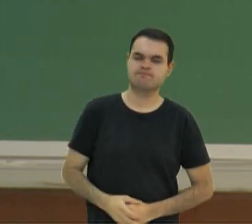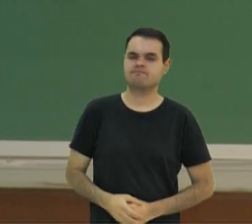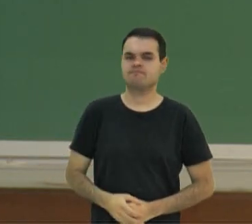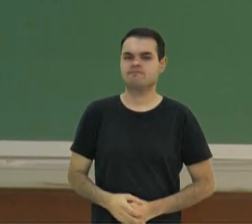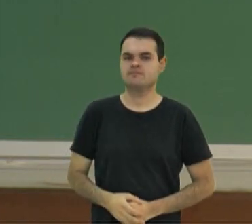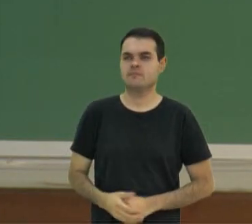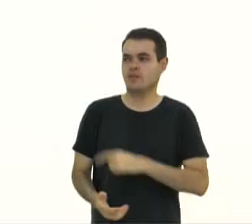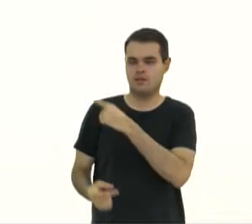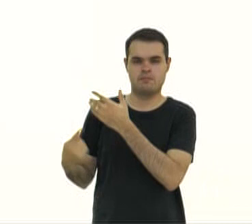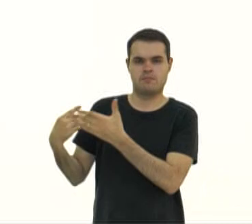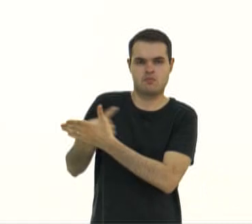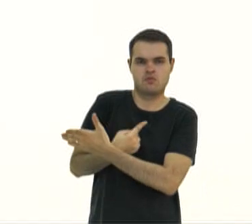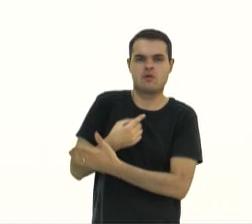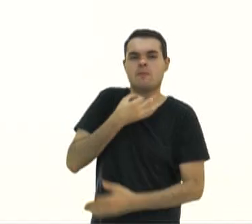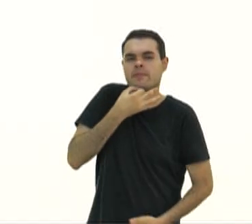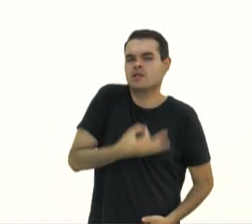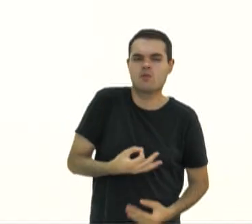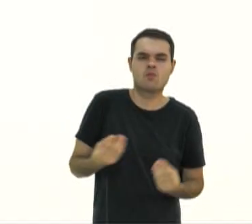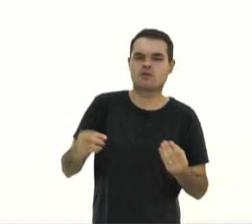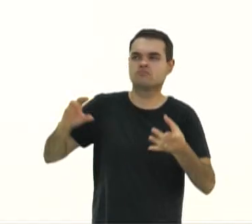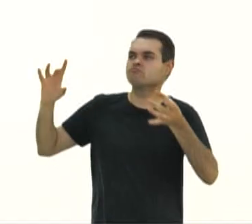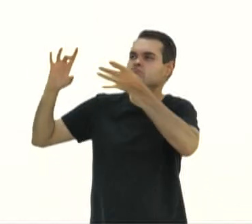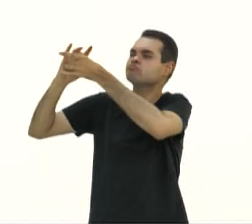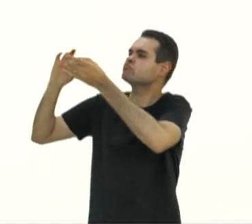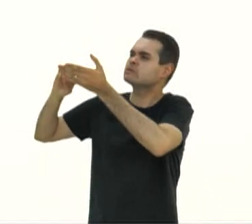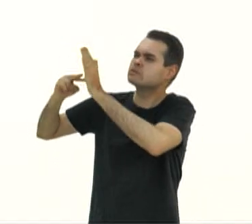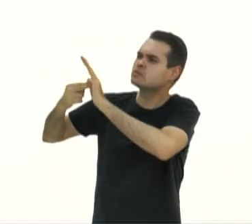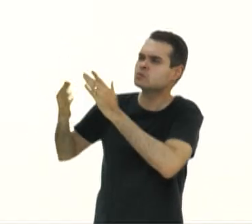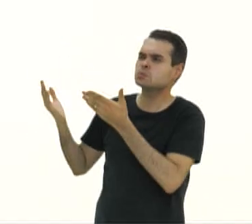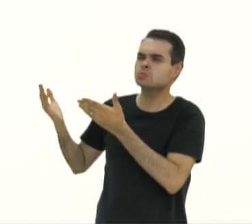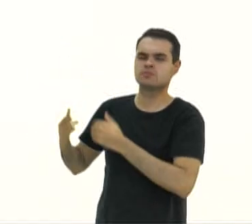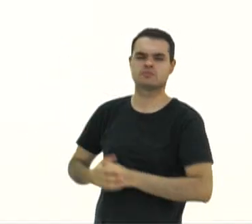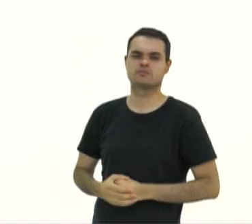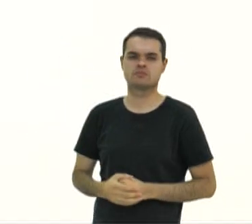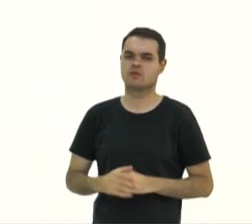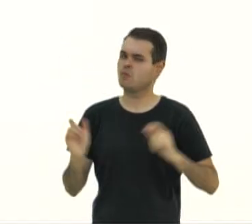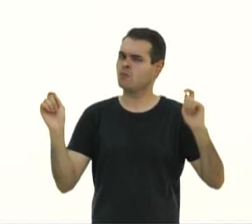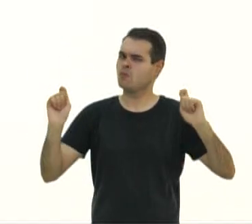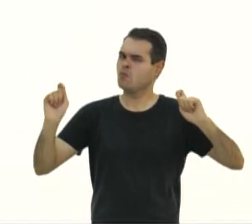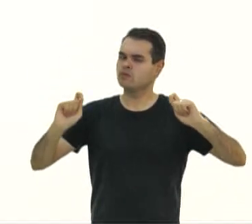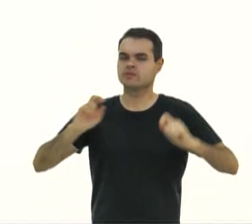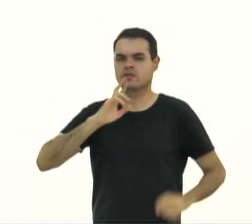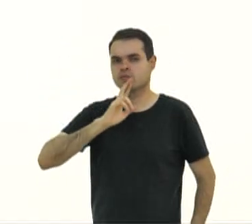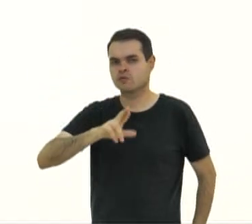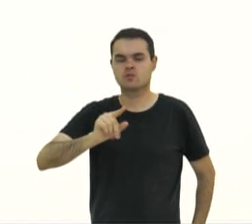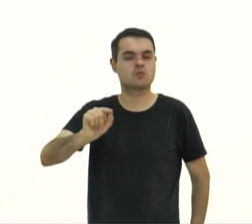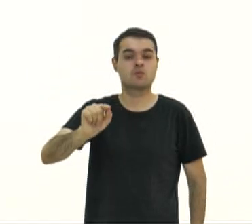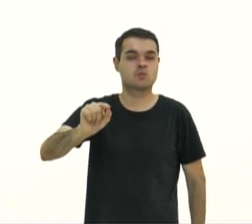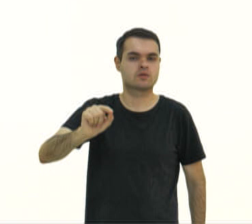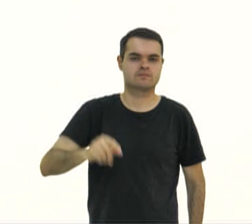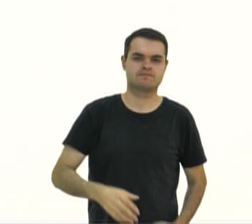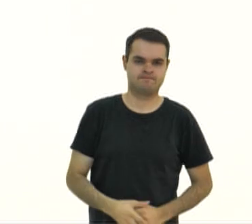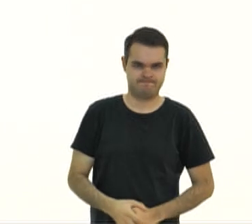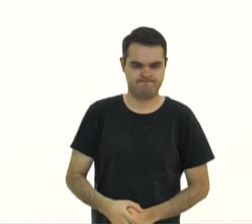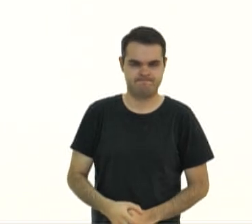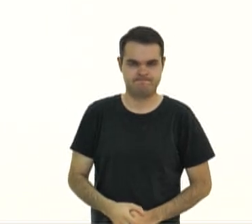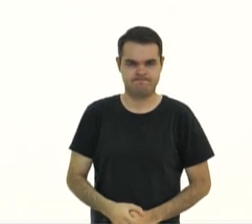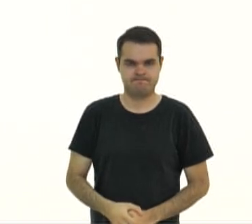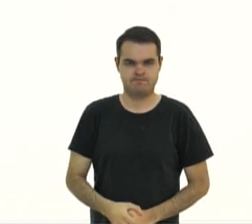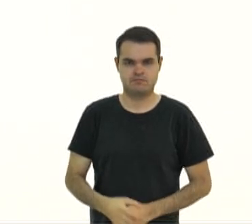perguntou para nós, em sua opinião, o que ela representa? Né? Uma possível resposta para a gente ter isso aqui seria